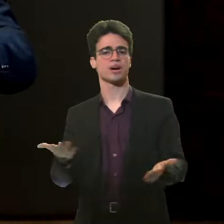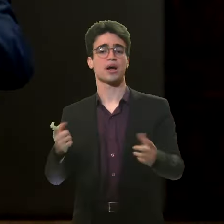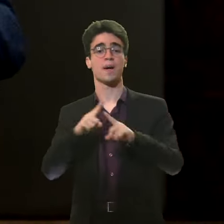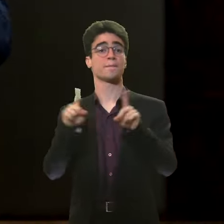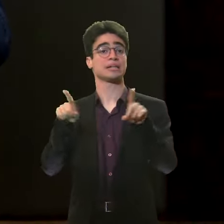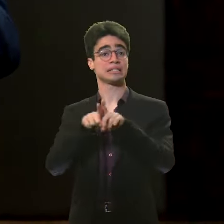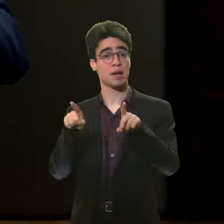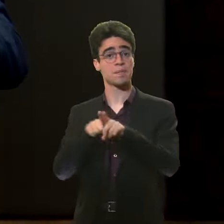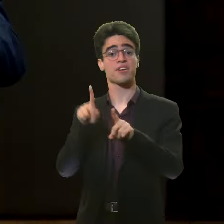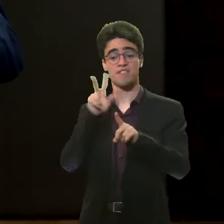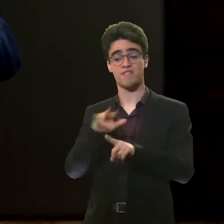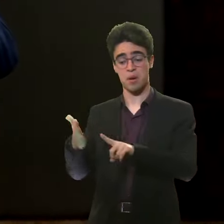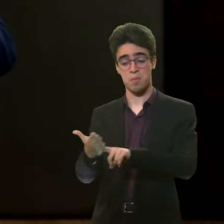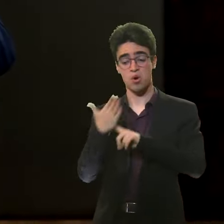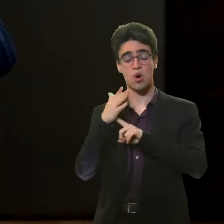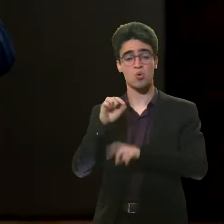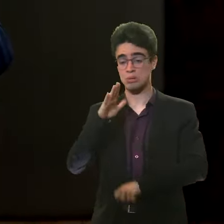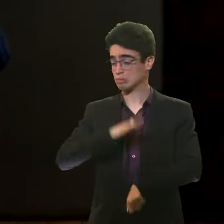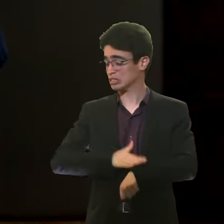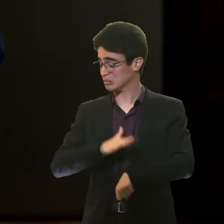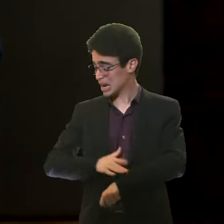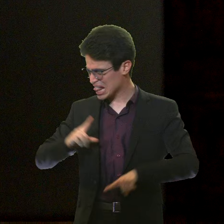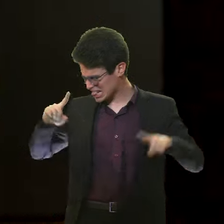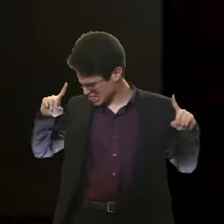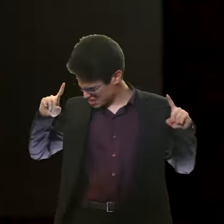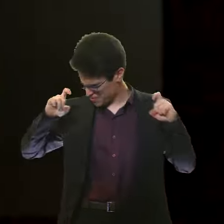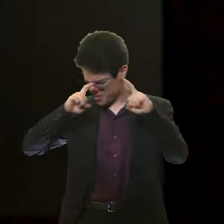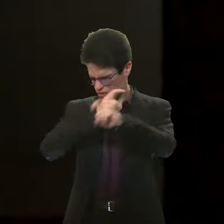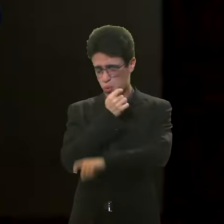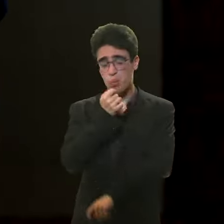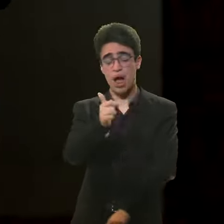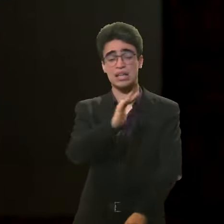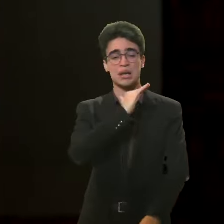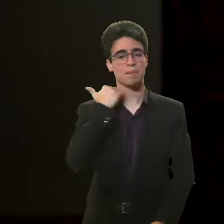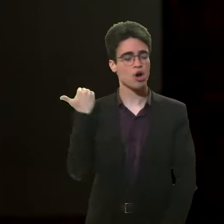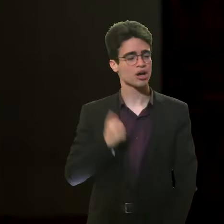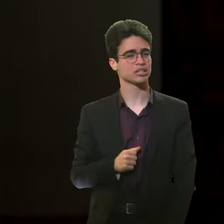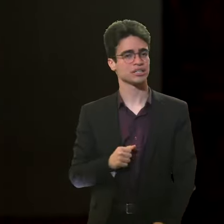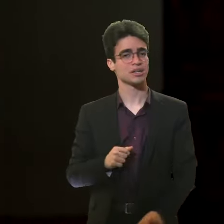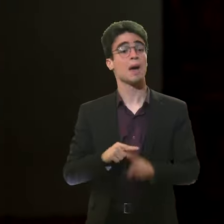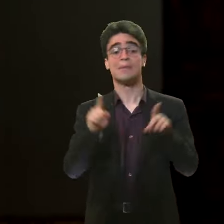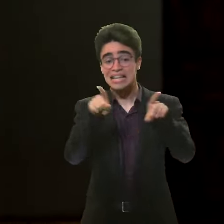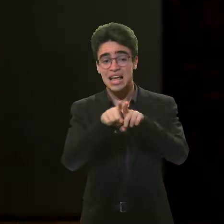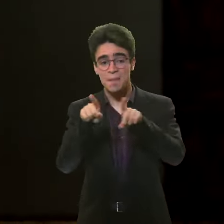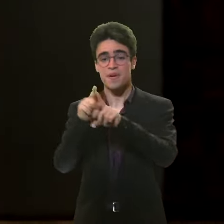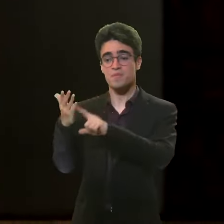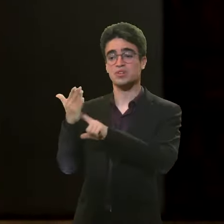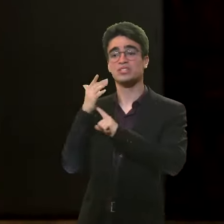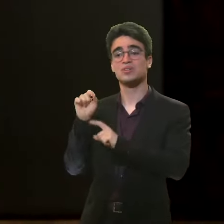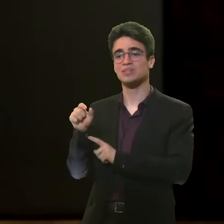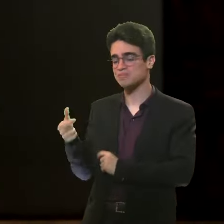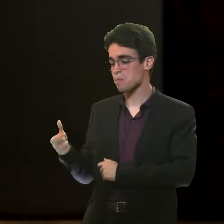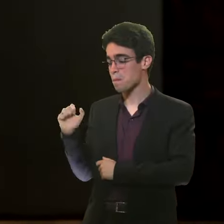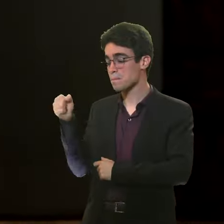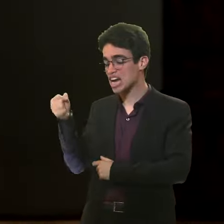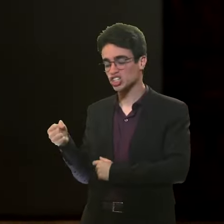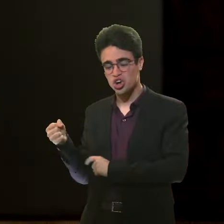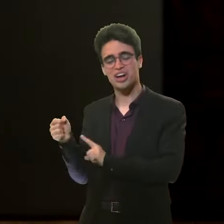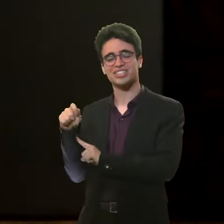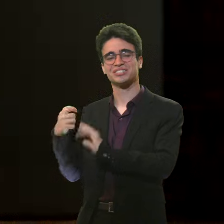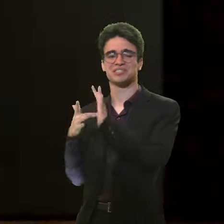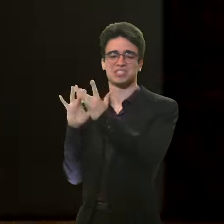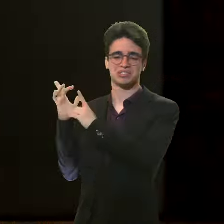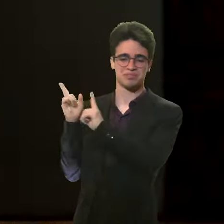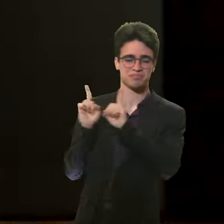de um vale da sombra da morte, e também de um pastor que anda ao lado, amém?